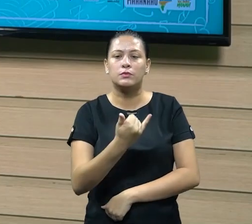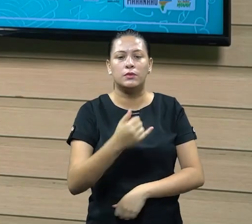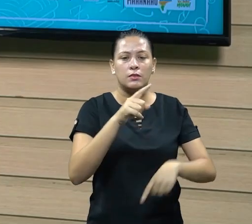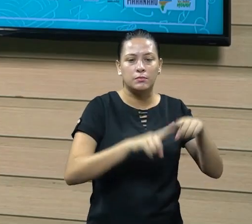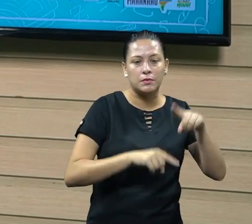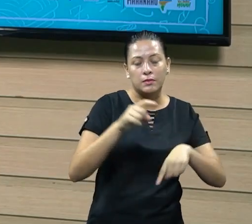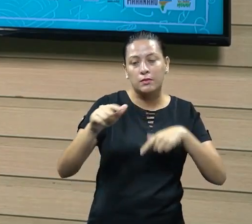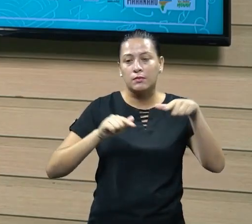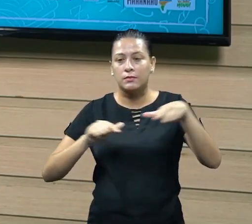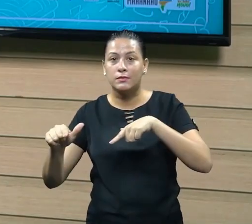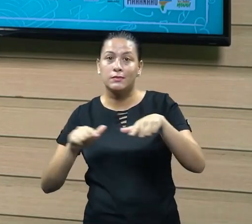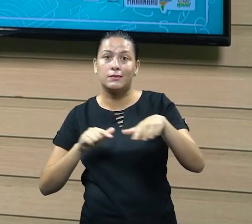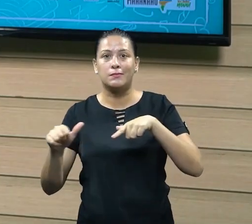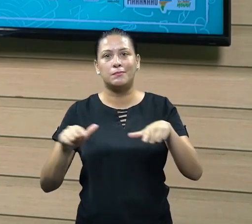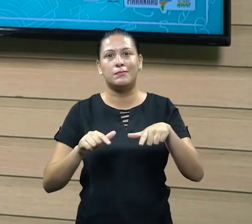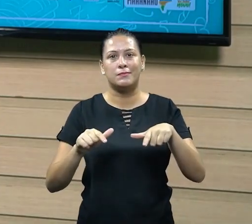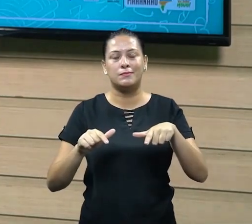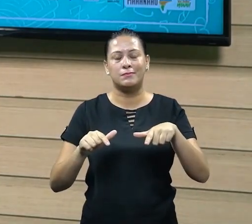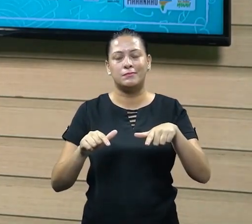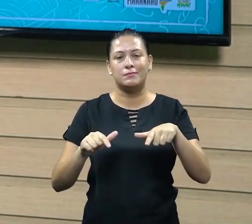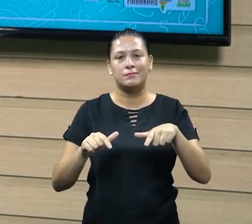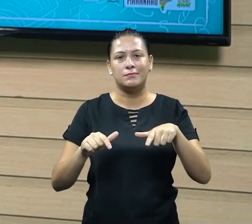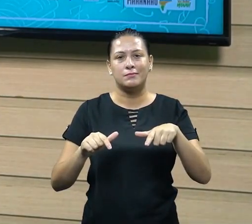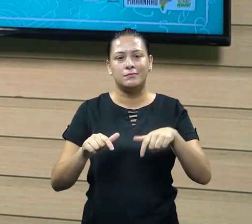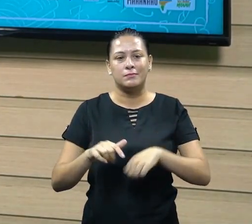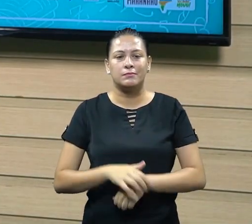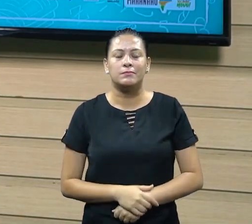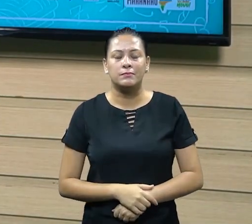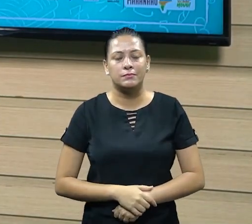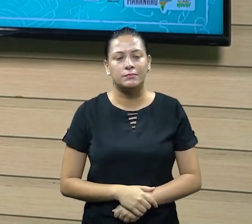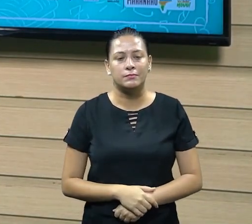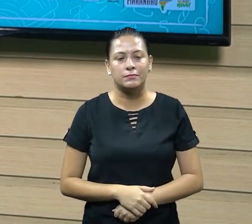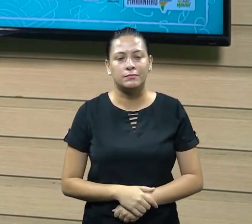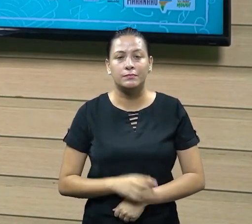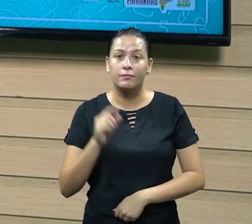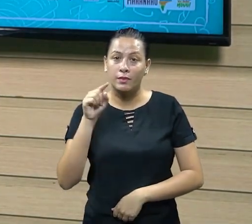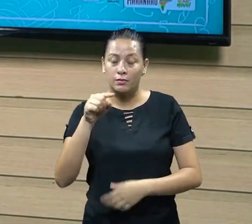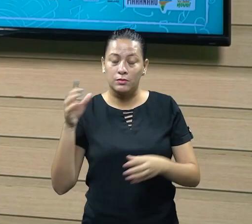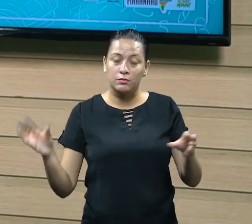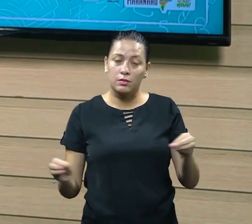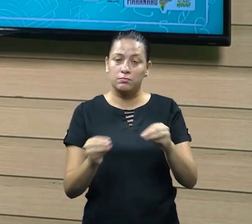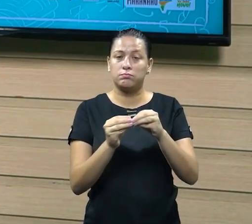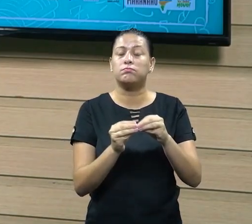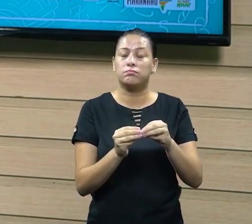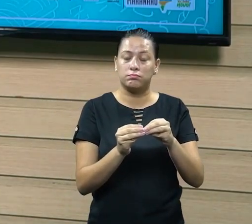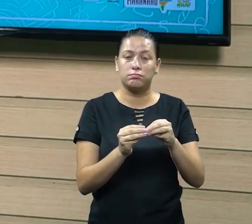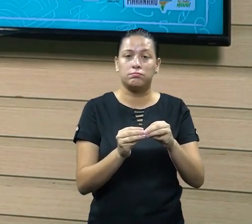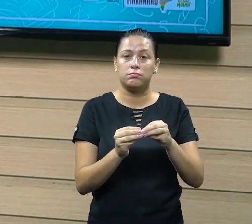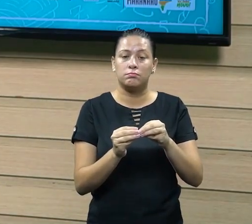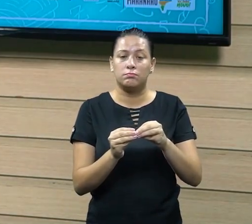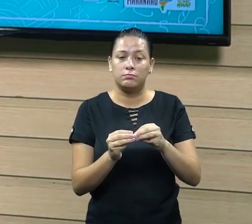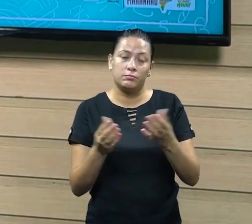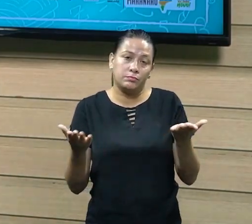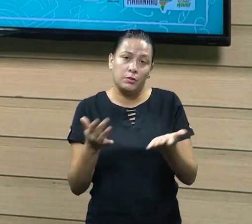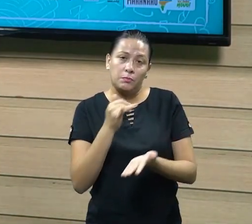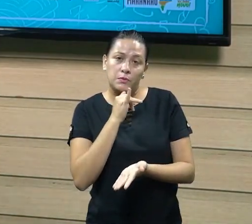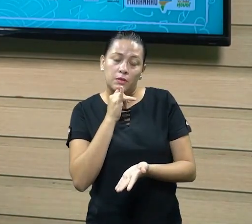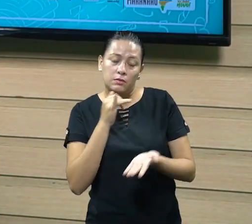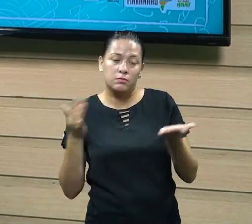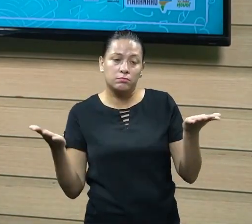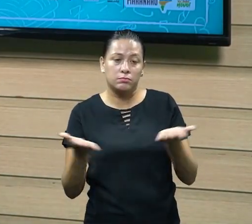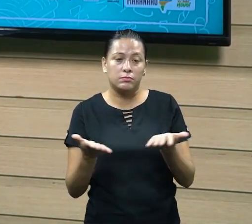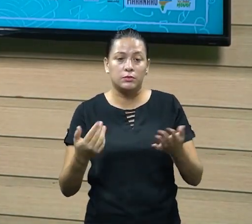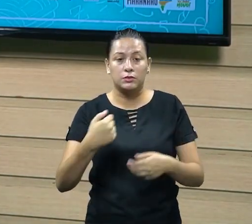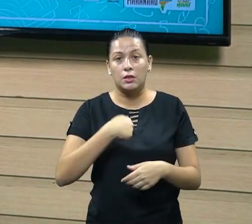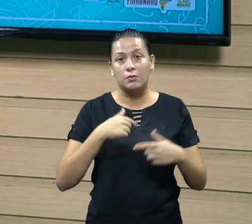disseminada. Então você vai buscar esse conhecimento sobre produto, sobre serviço, agregar. Por exemplo, vocês agora talvez vão dizer